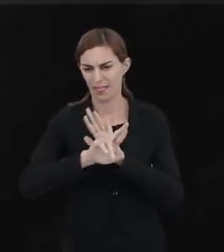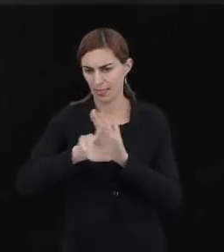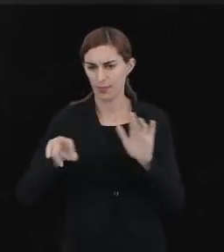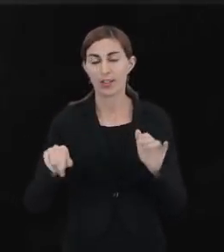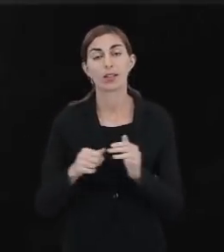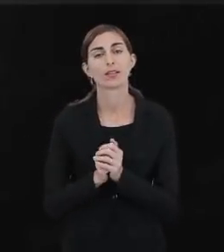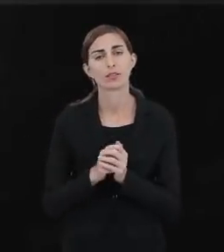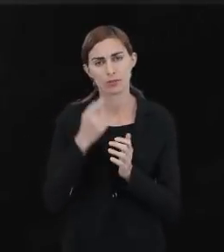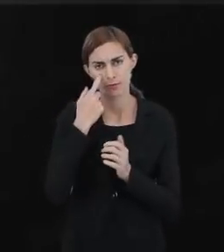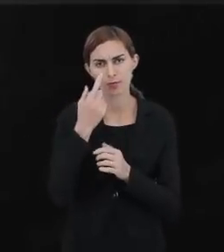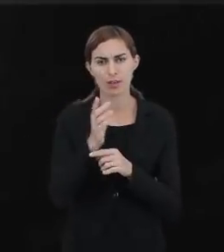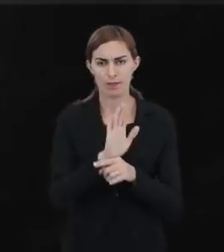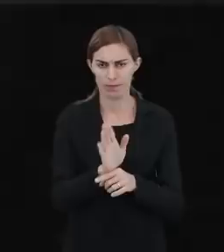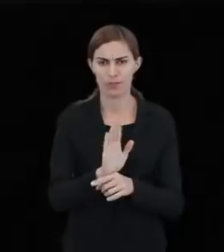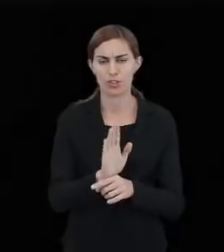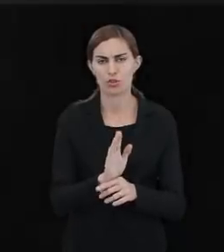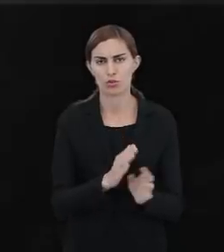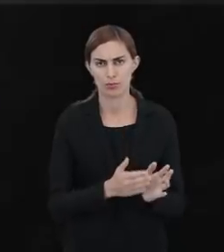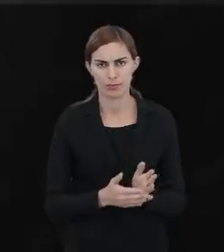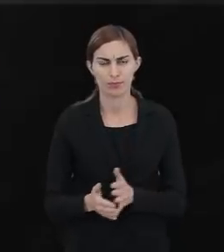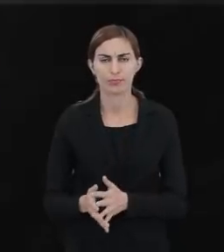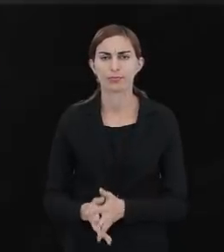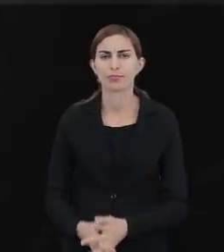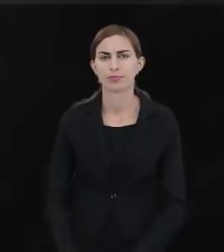show nosso vídeo